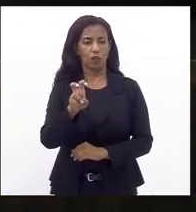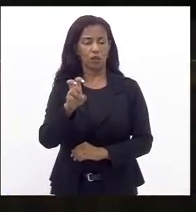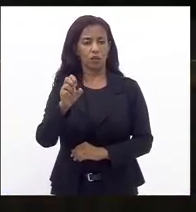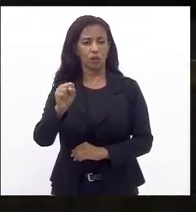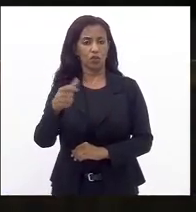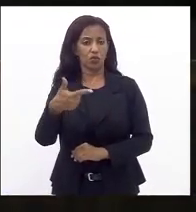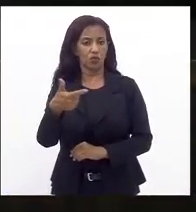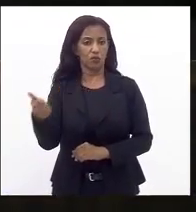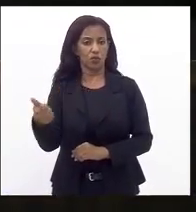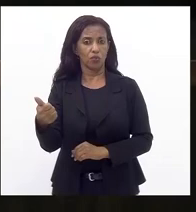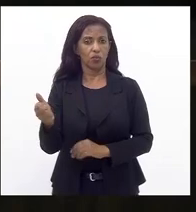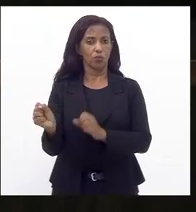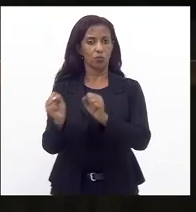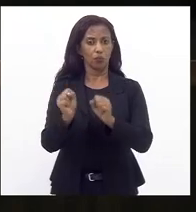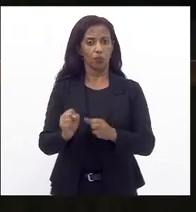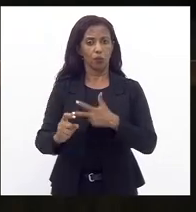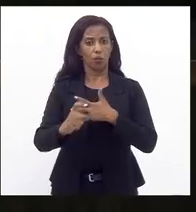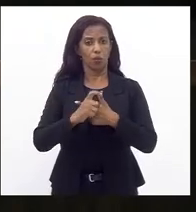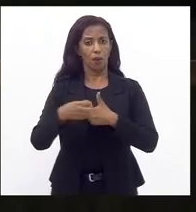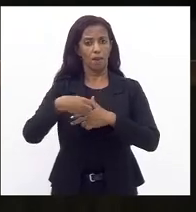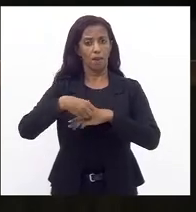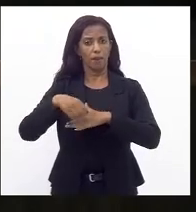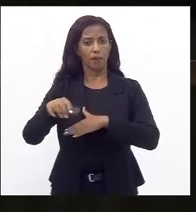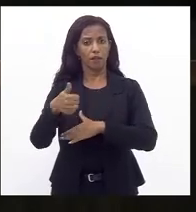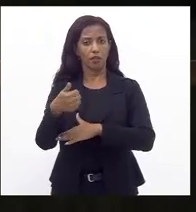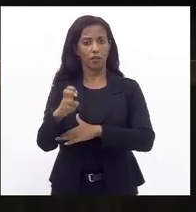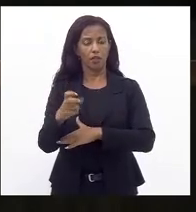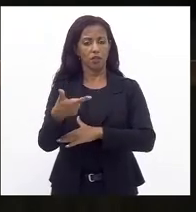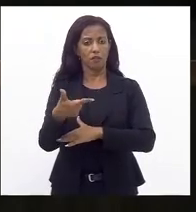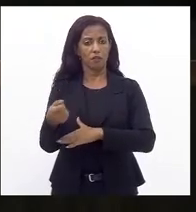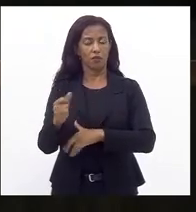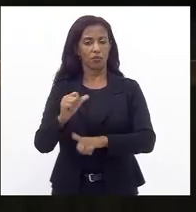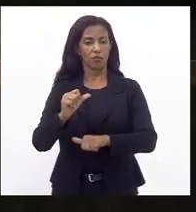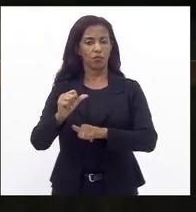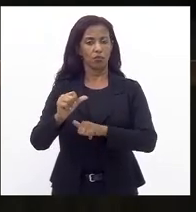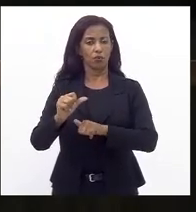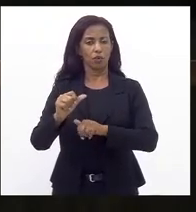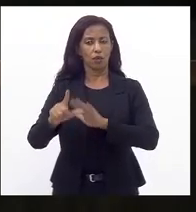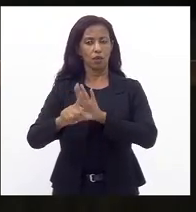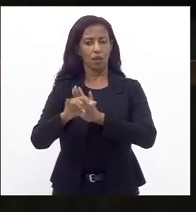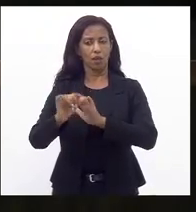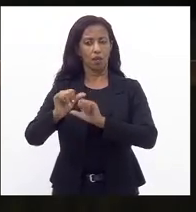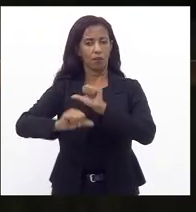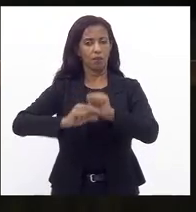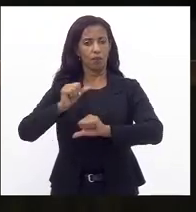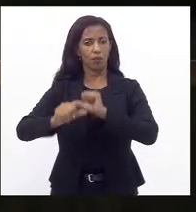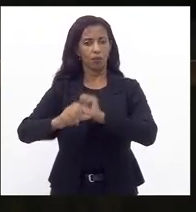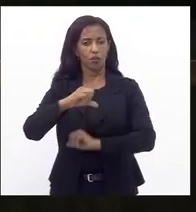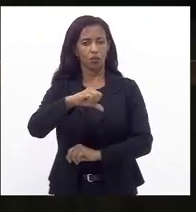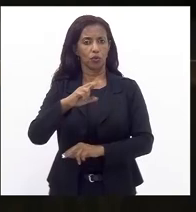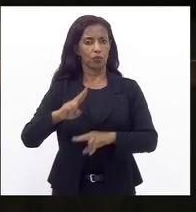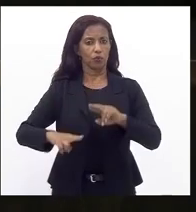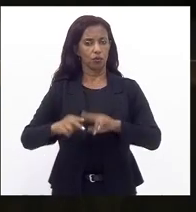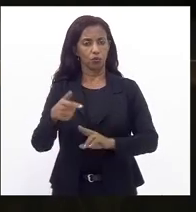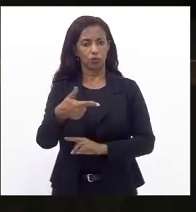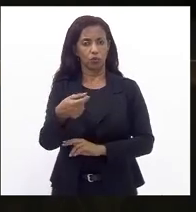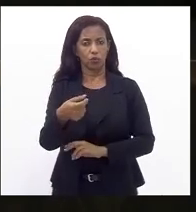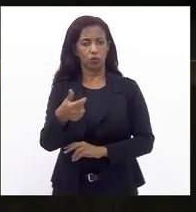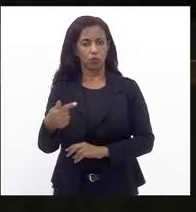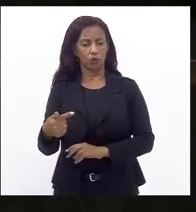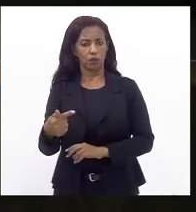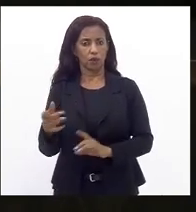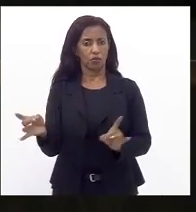52 de 21 de autoria do Poder Executivo mensagem 1521 cautela Estadual 7.629 Nove de Julho de 2017